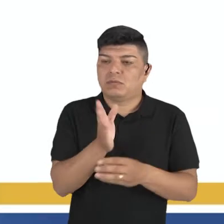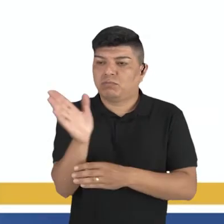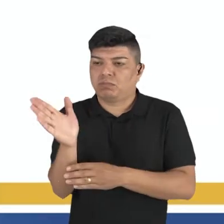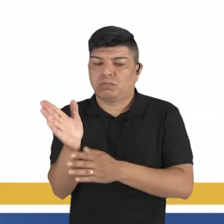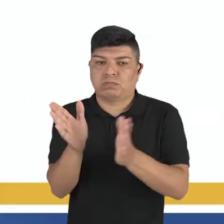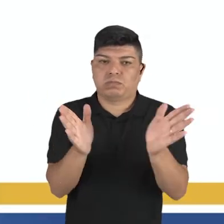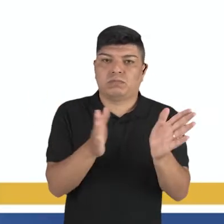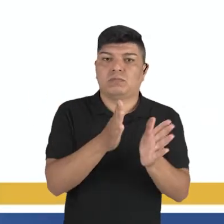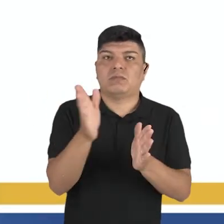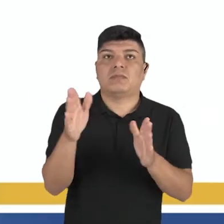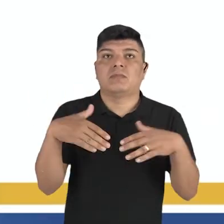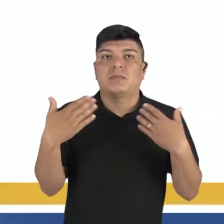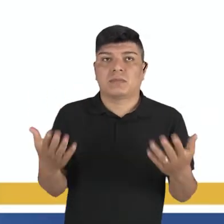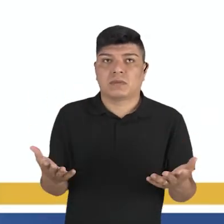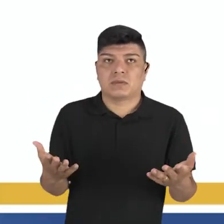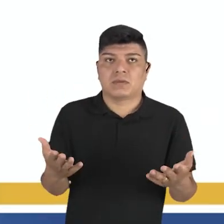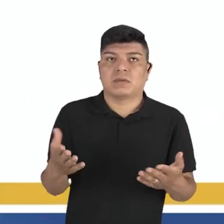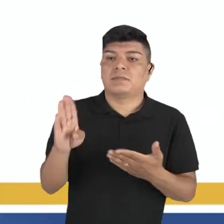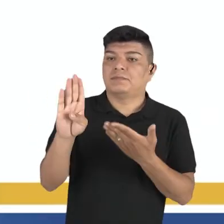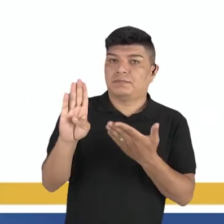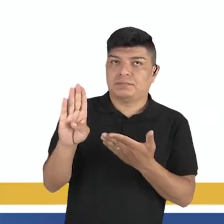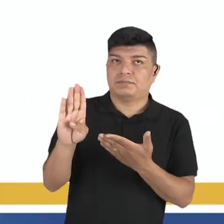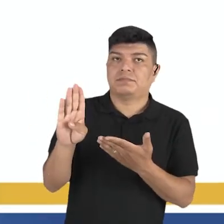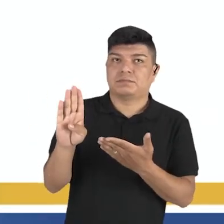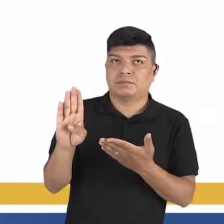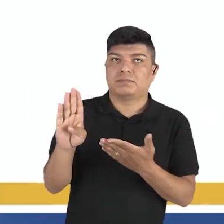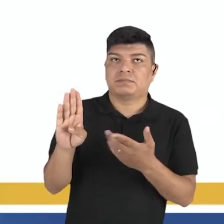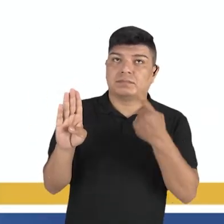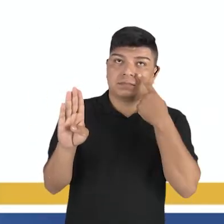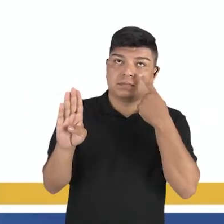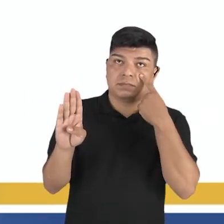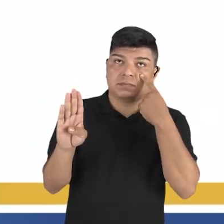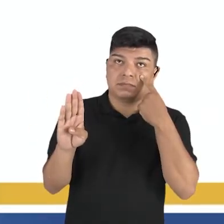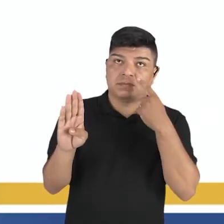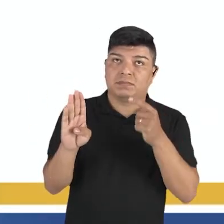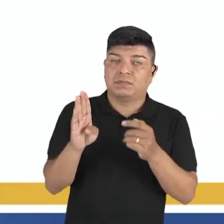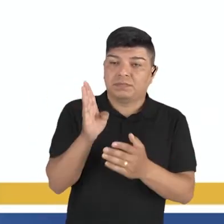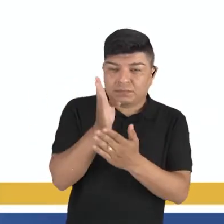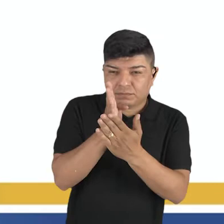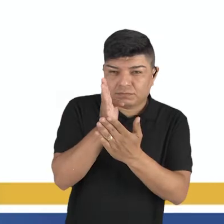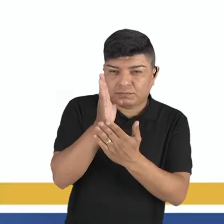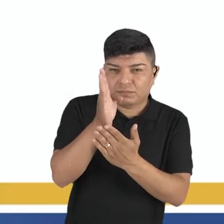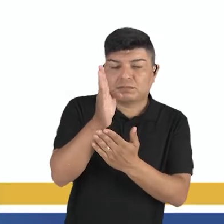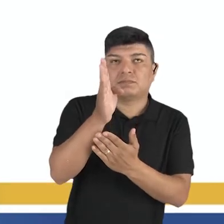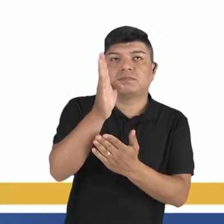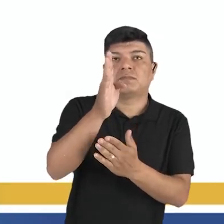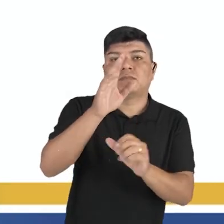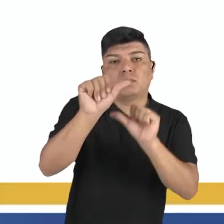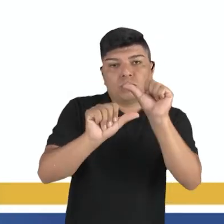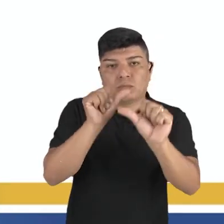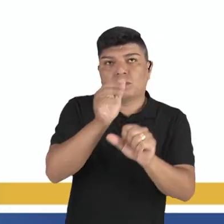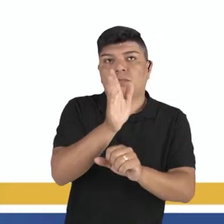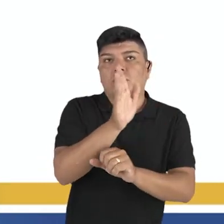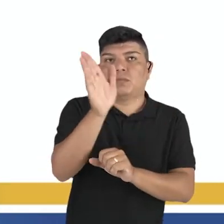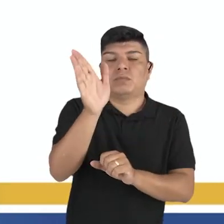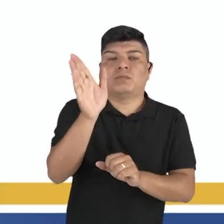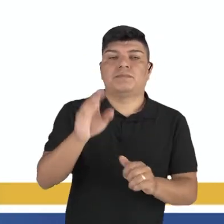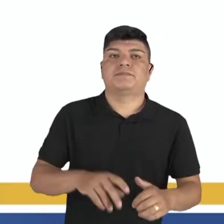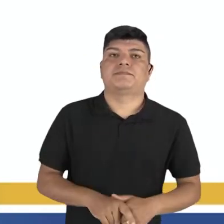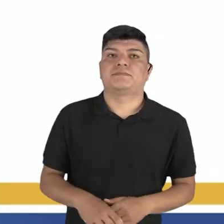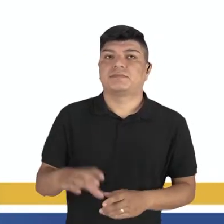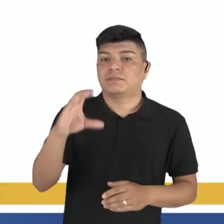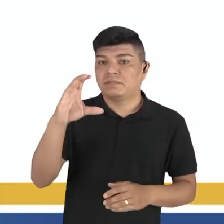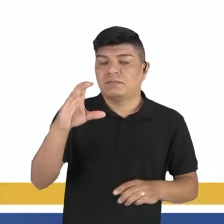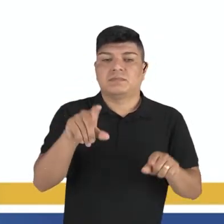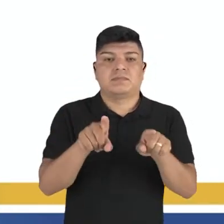gente? No momento B ali, observem que está indo sempre reto, de repente ele muda de direção. No